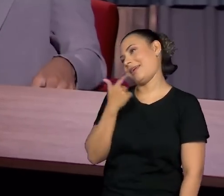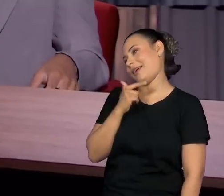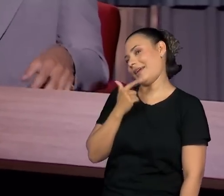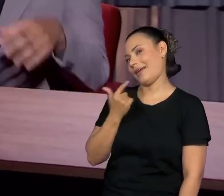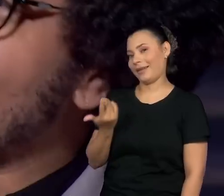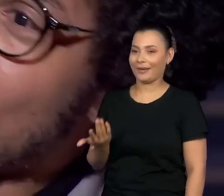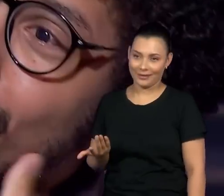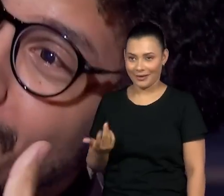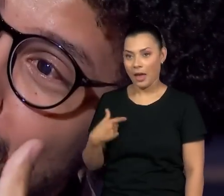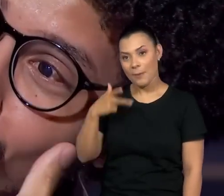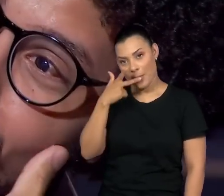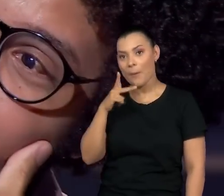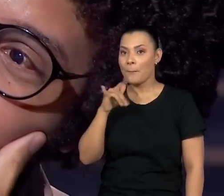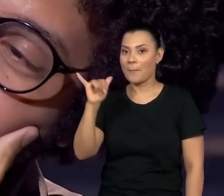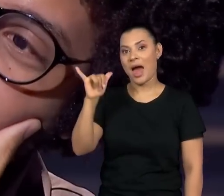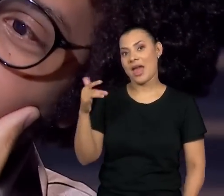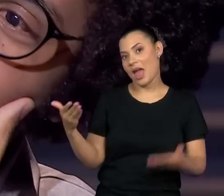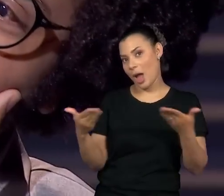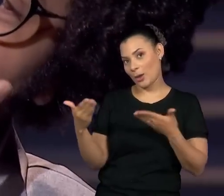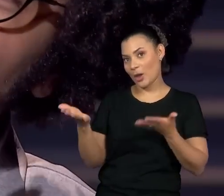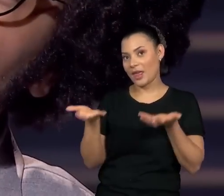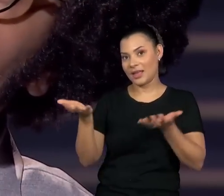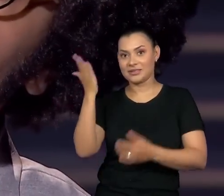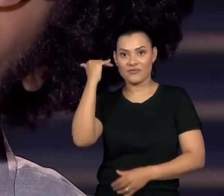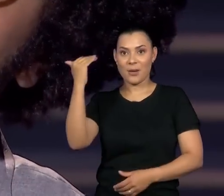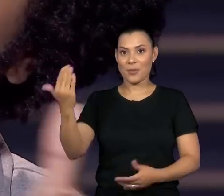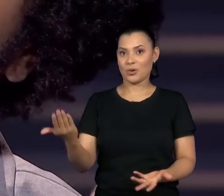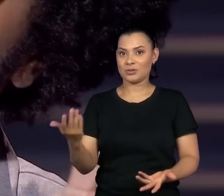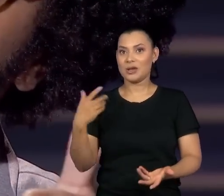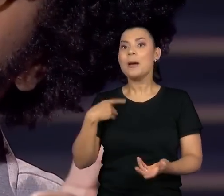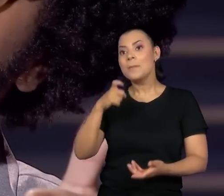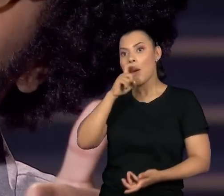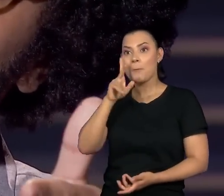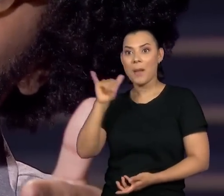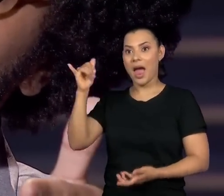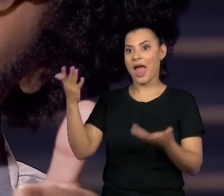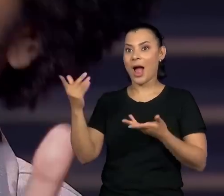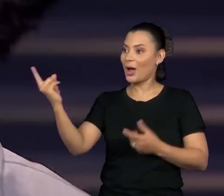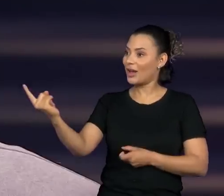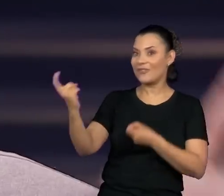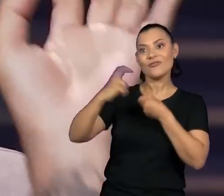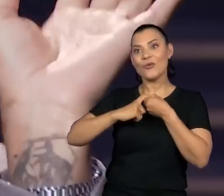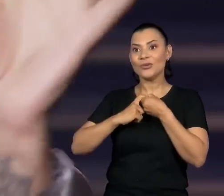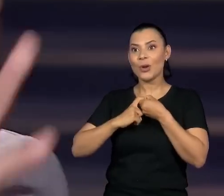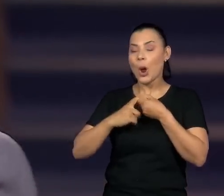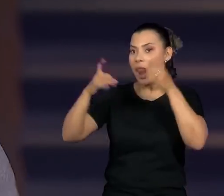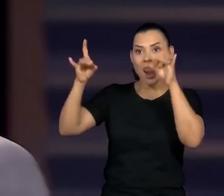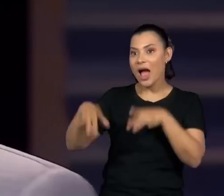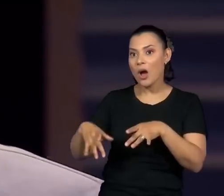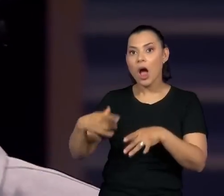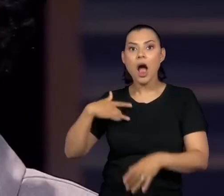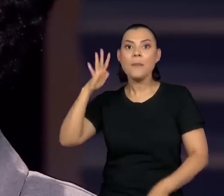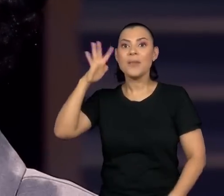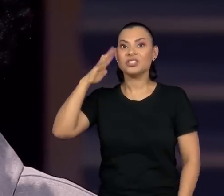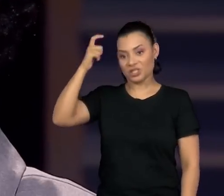Meu pai quer ser famoso agora. Ele reapareceu depois achando que eu tô